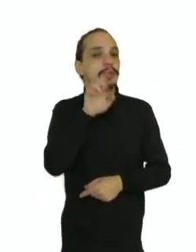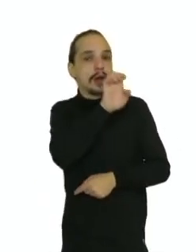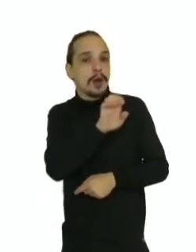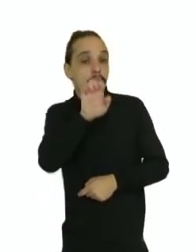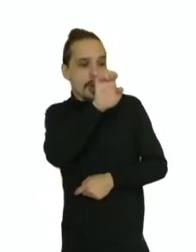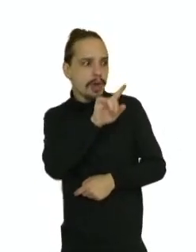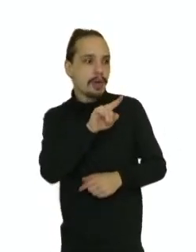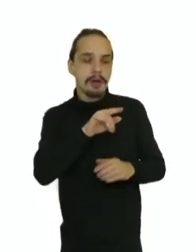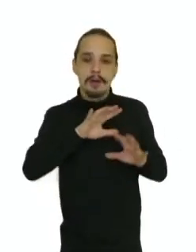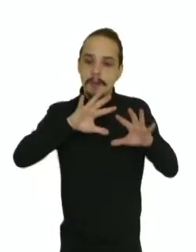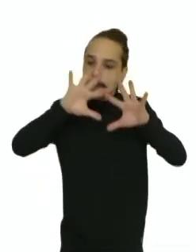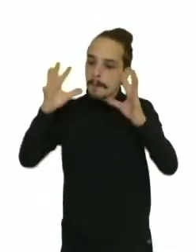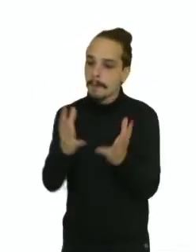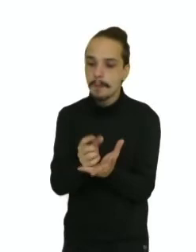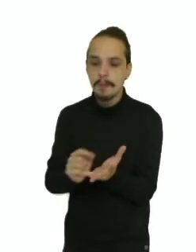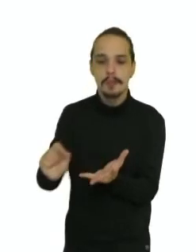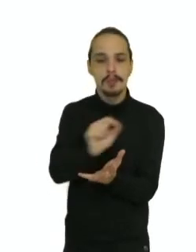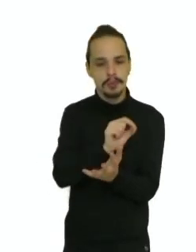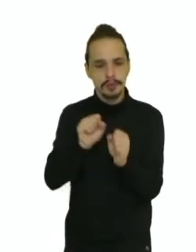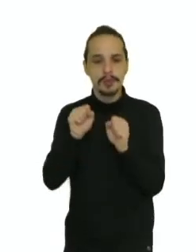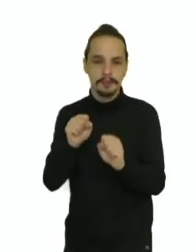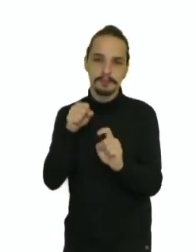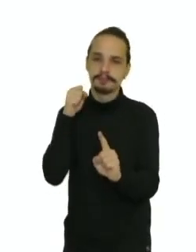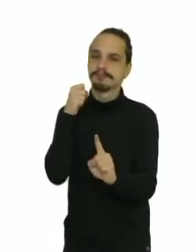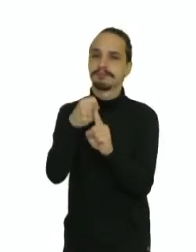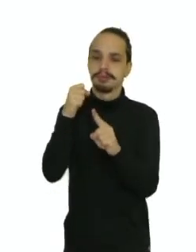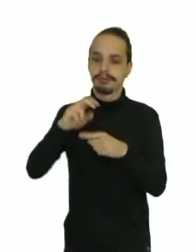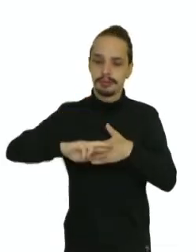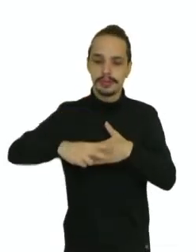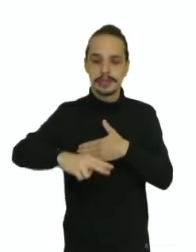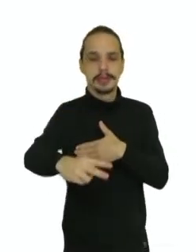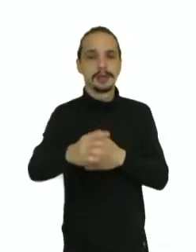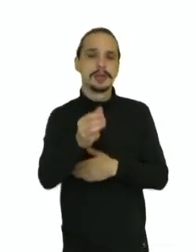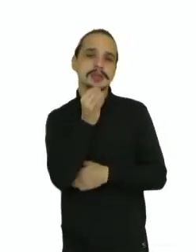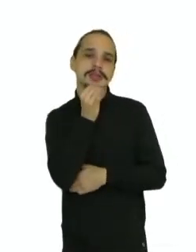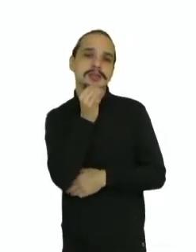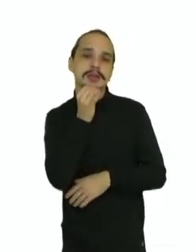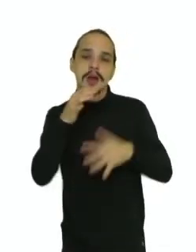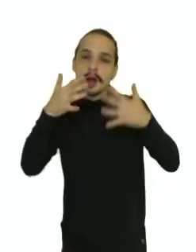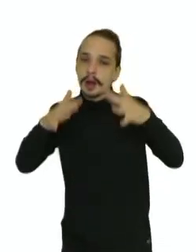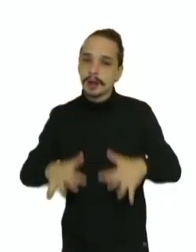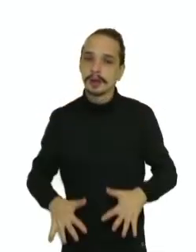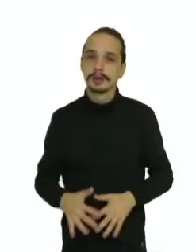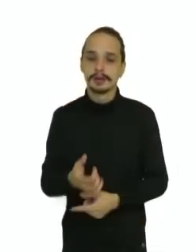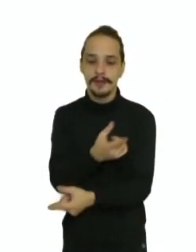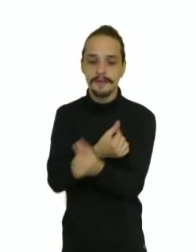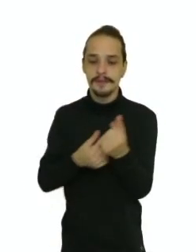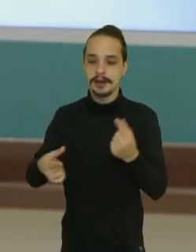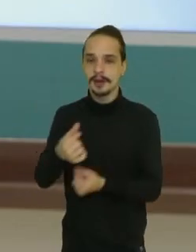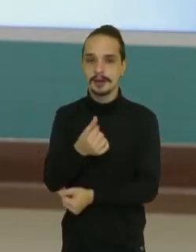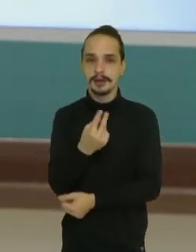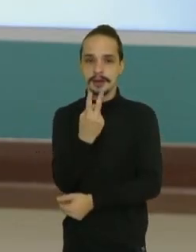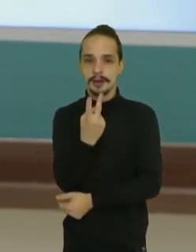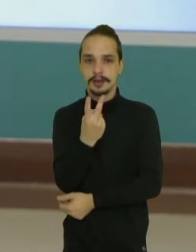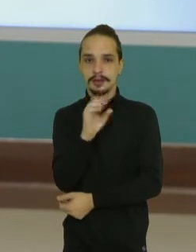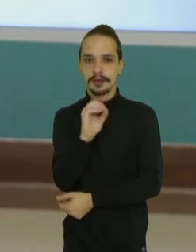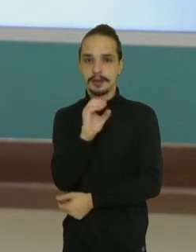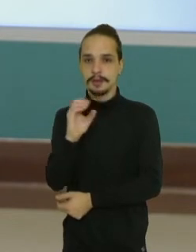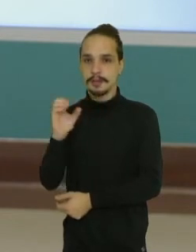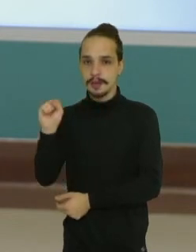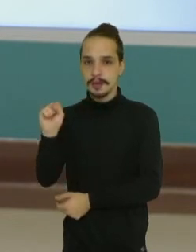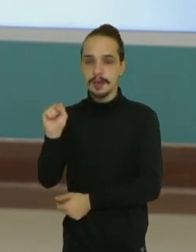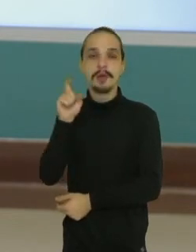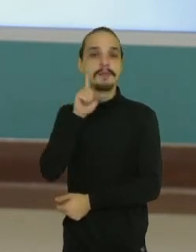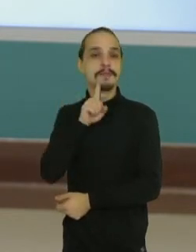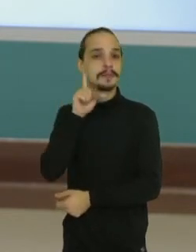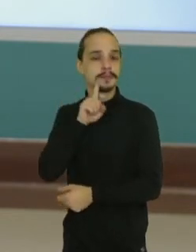o mundo inteiro pode sofrer as consequências. Um exemplo é a crise financeira de 2008 nos Estados Unidos.